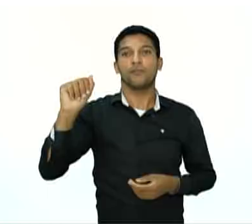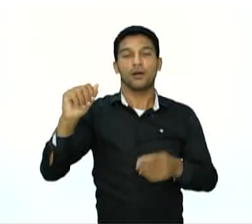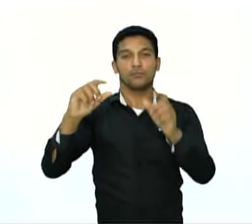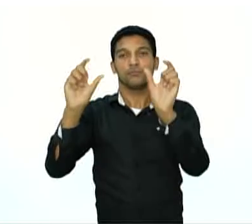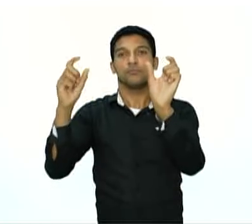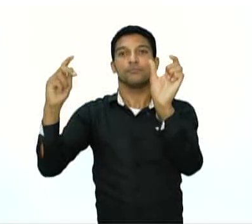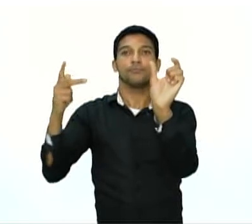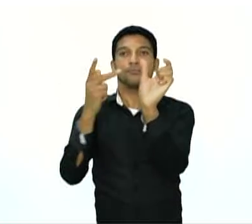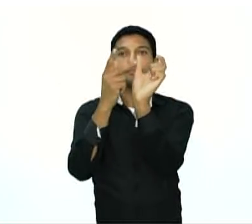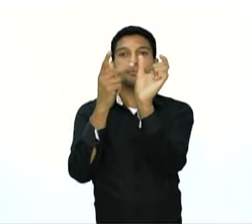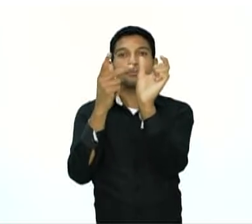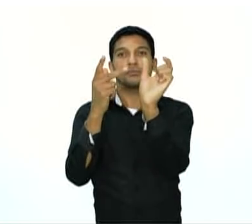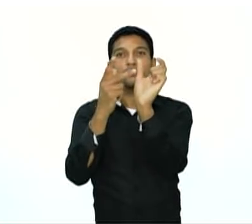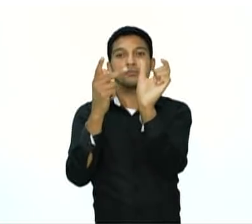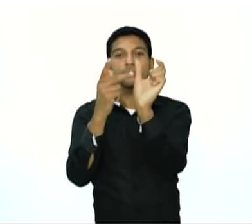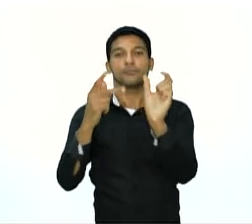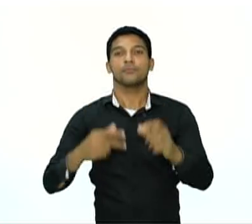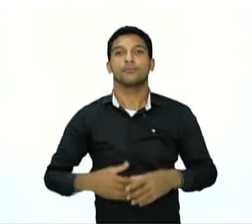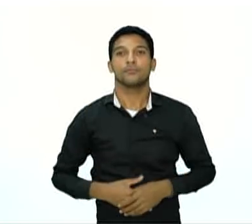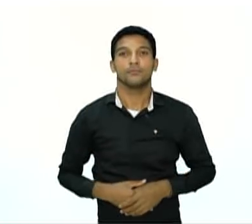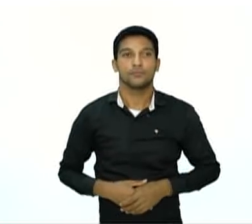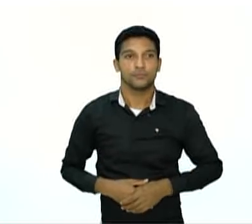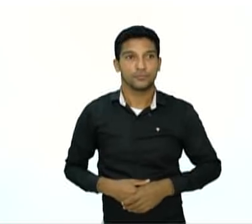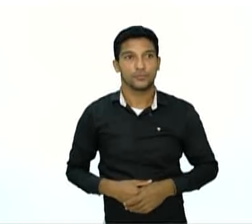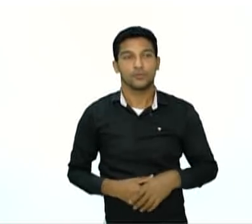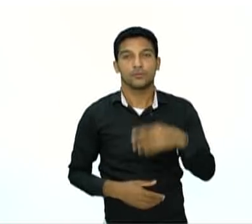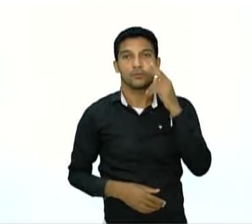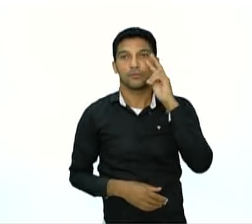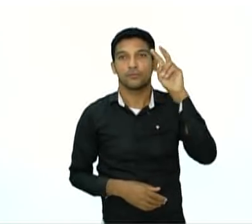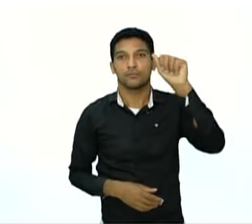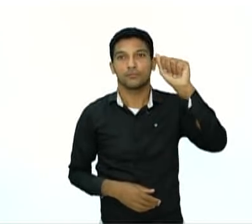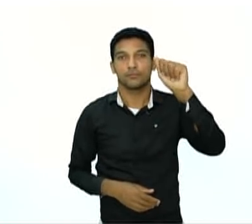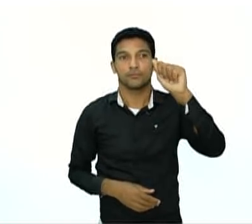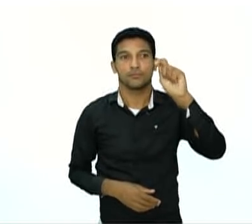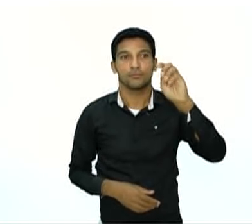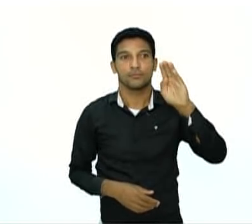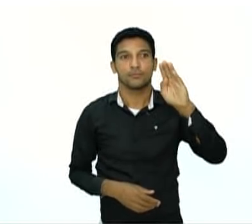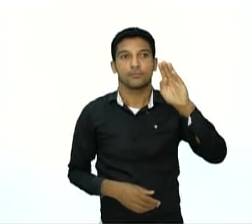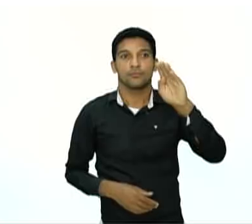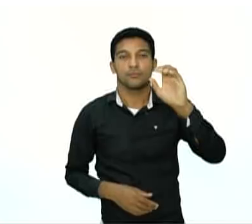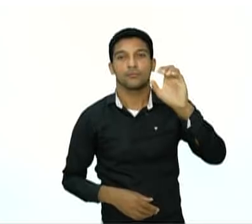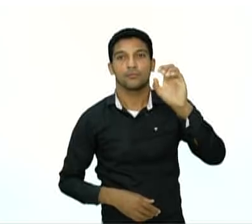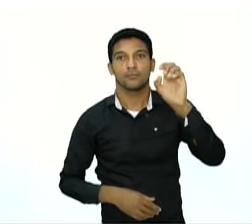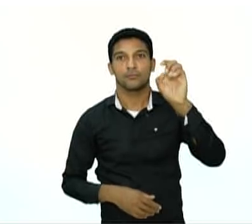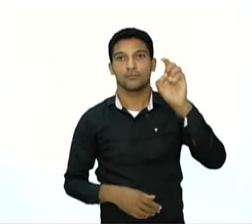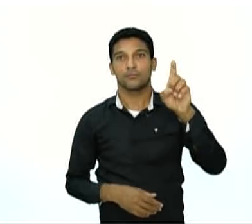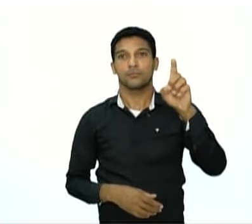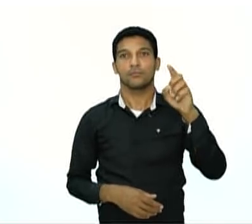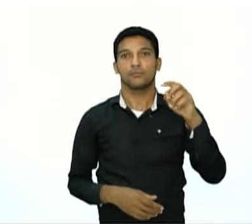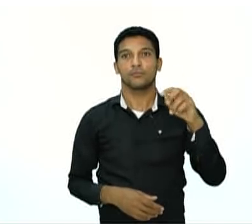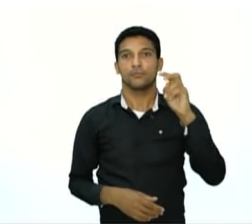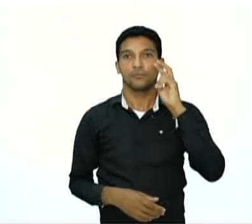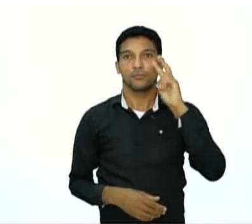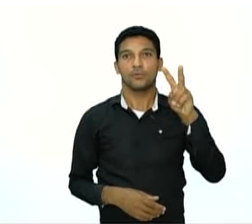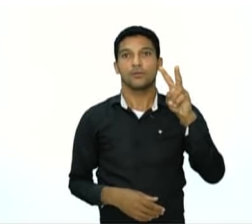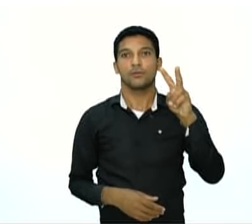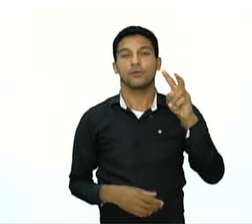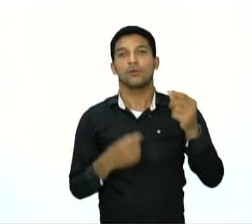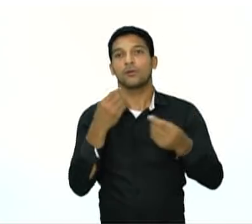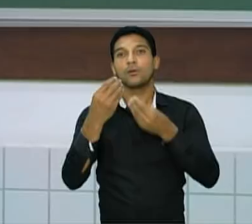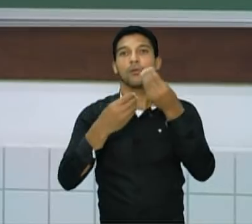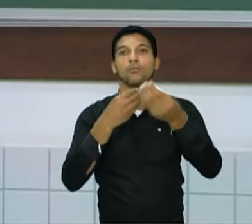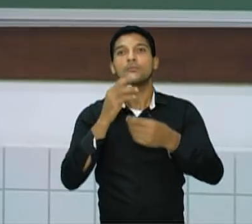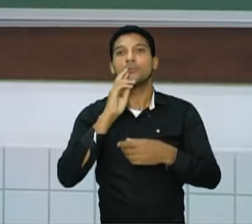ser selecionado para o projeto Inovadores. O objetivo é que os alunos descubram as fake news. Como você vai fazer isso